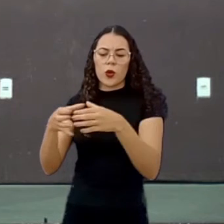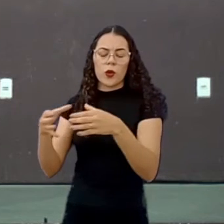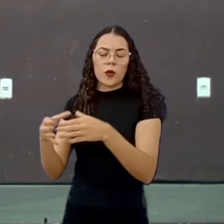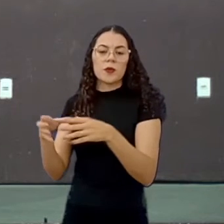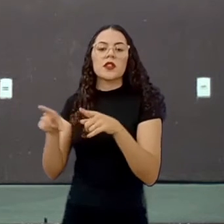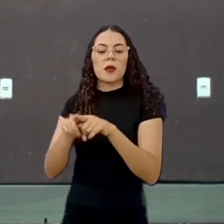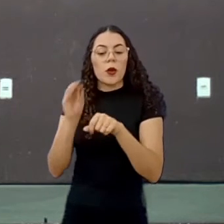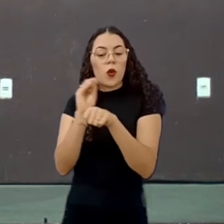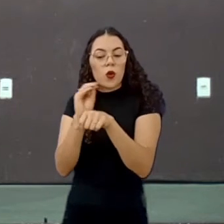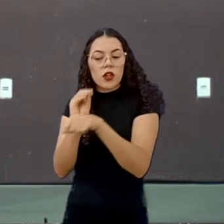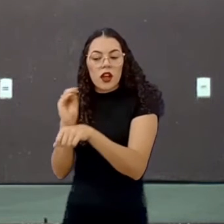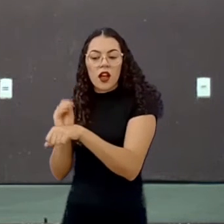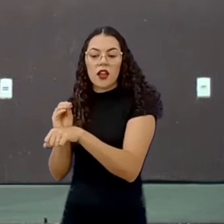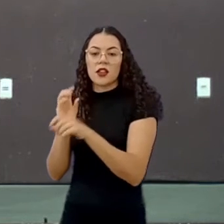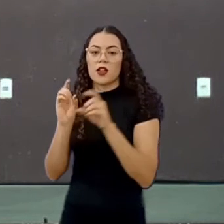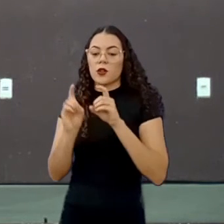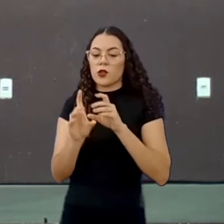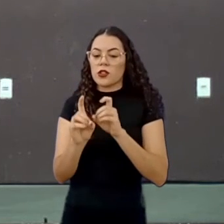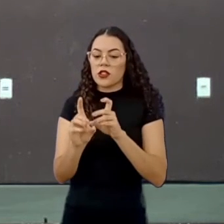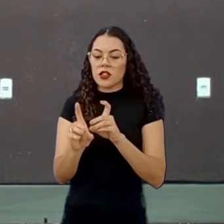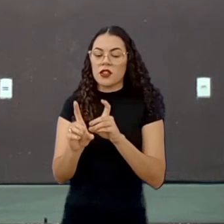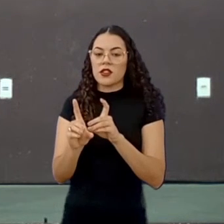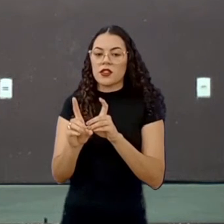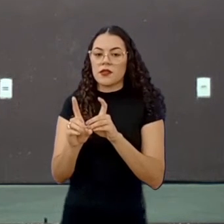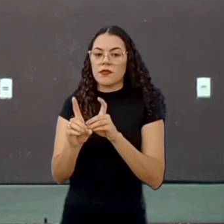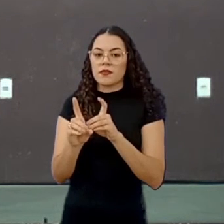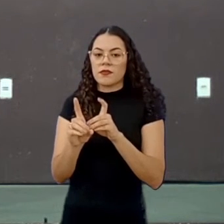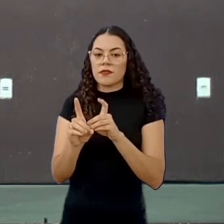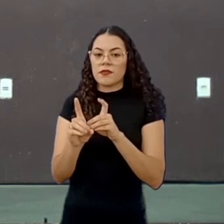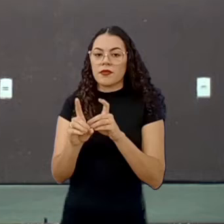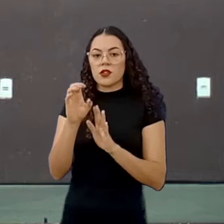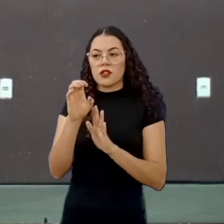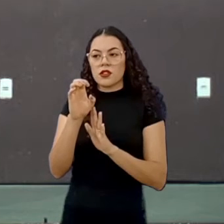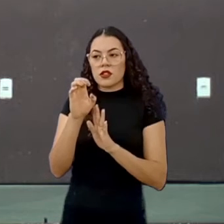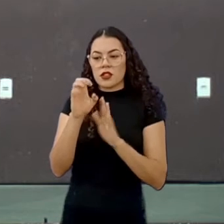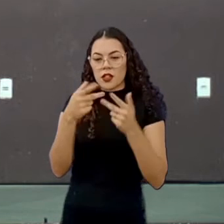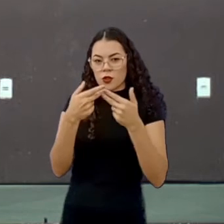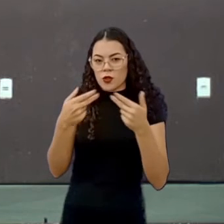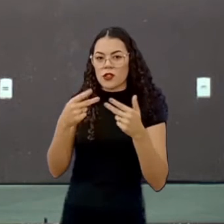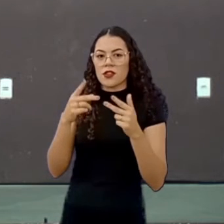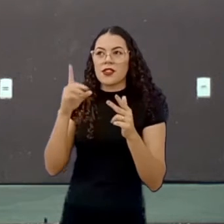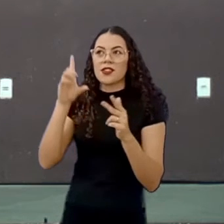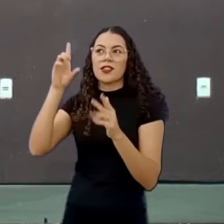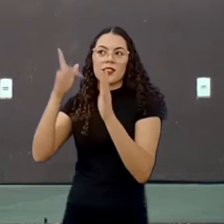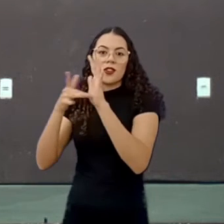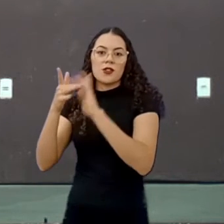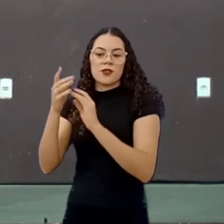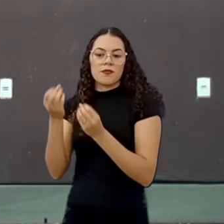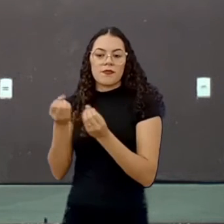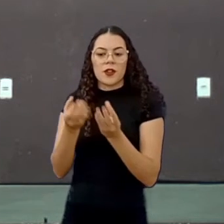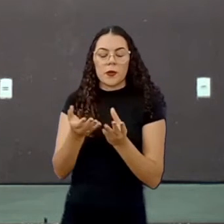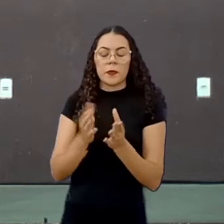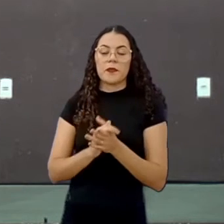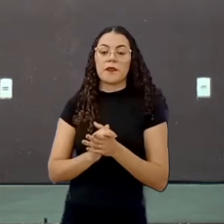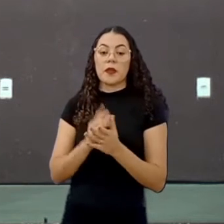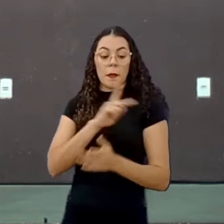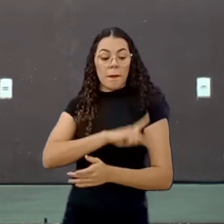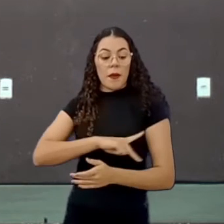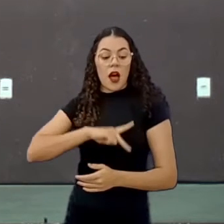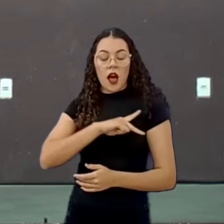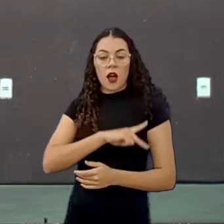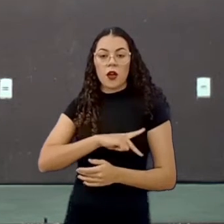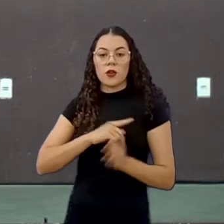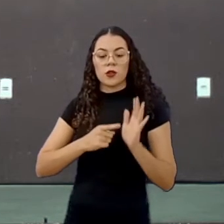também cuidar da doutrina e dos ensinos que Jesus Cristo havia deixado. Naquele momento, Paulo